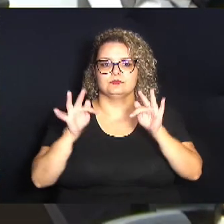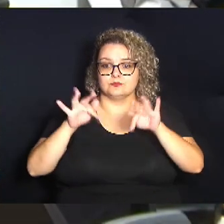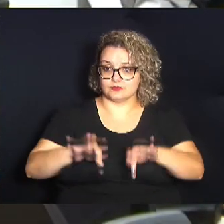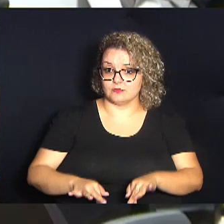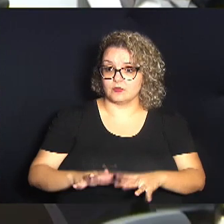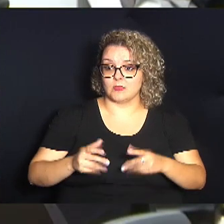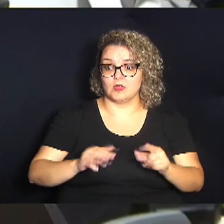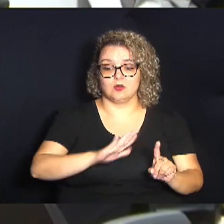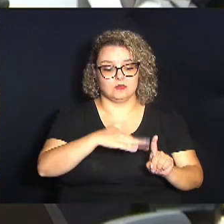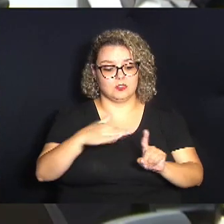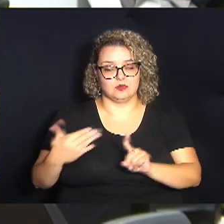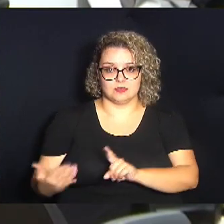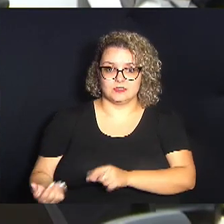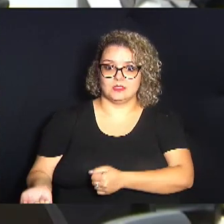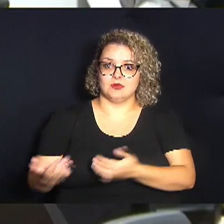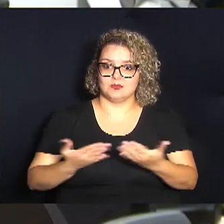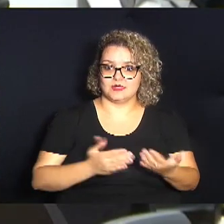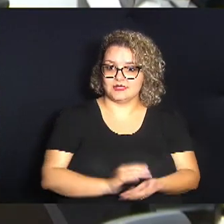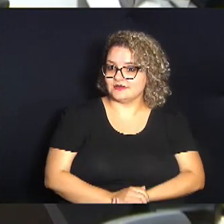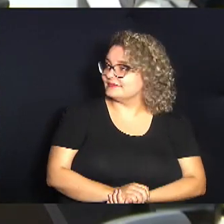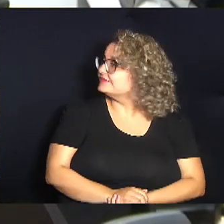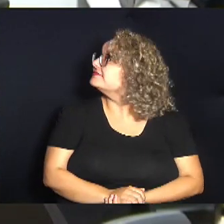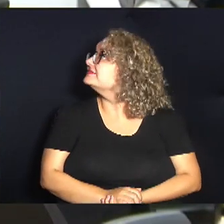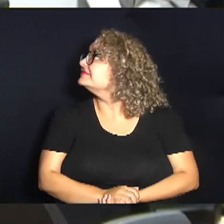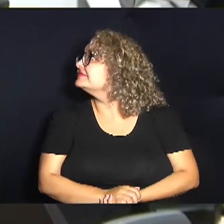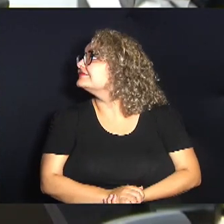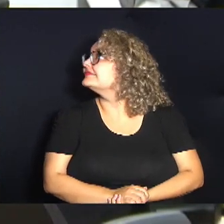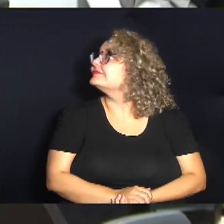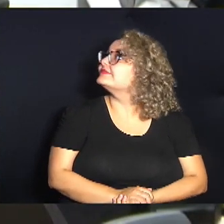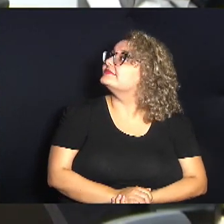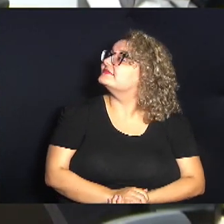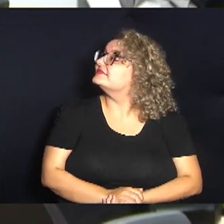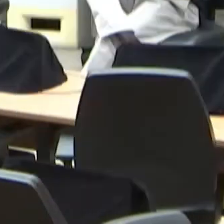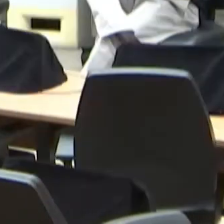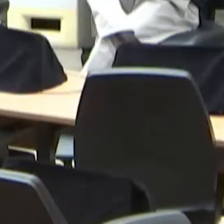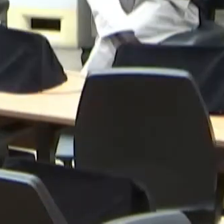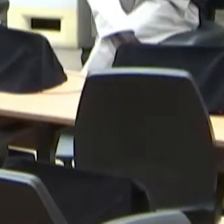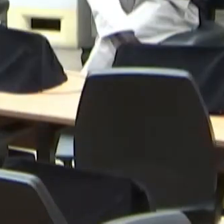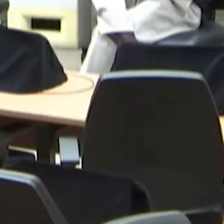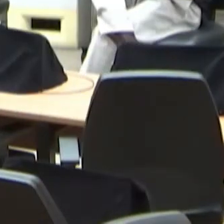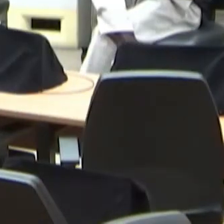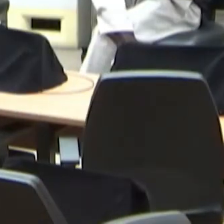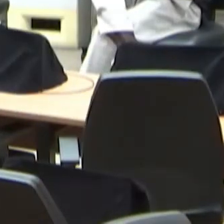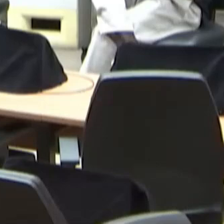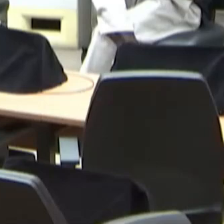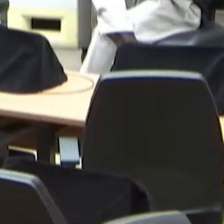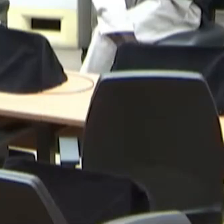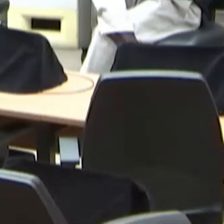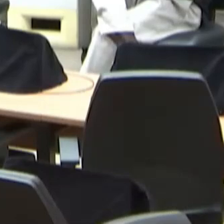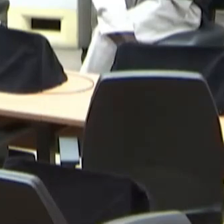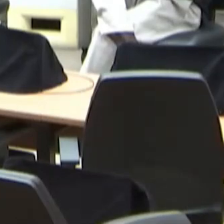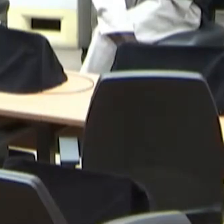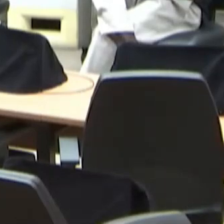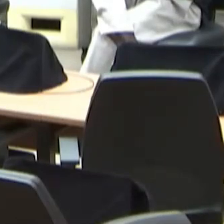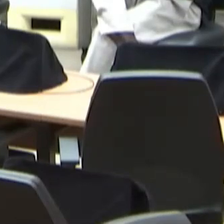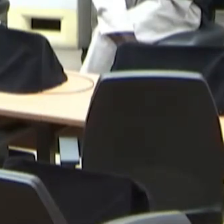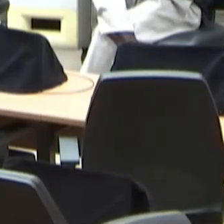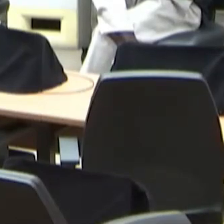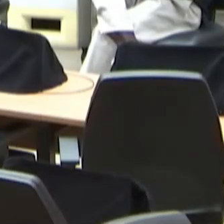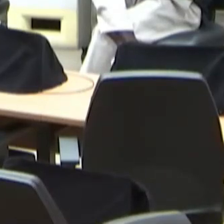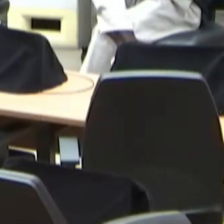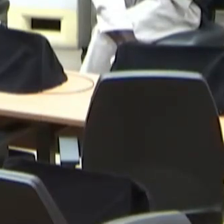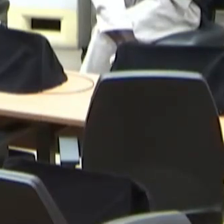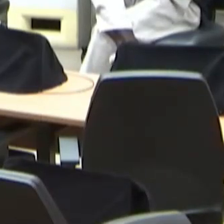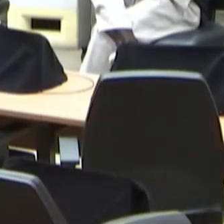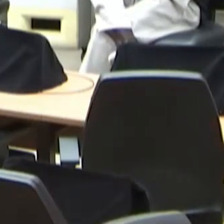se apresentaram no plenário. Poeta se deixa levar por essa magia. Minha beleza eu encontro no